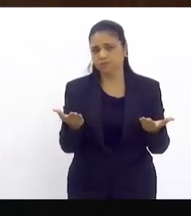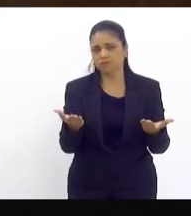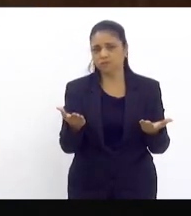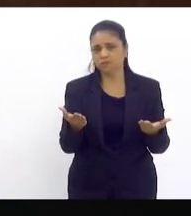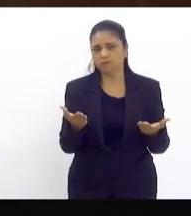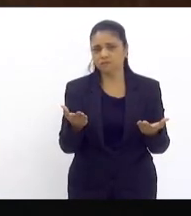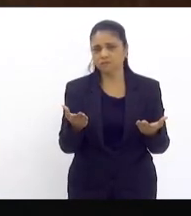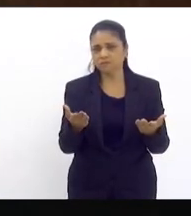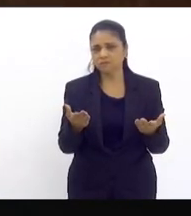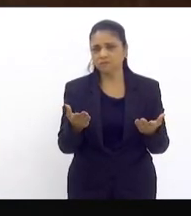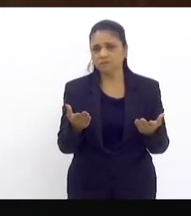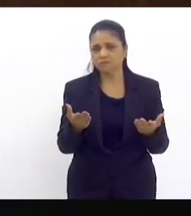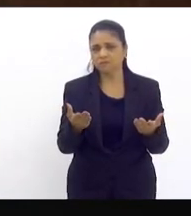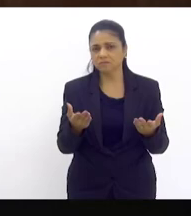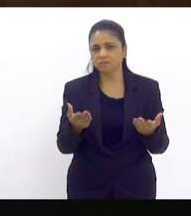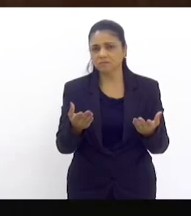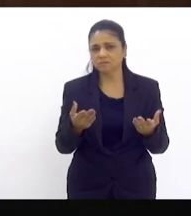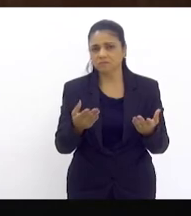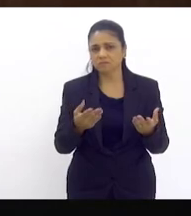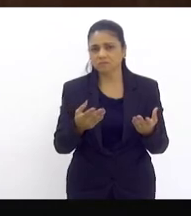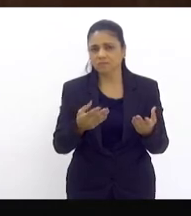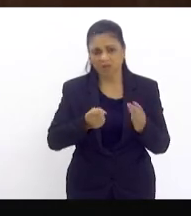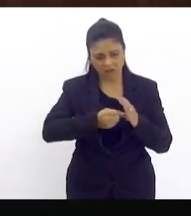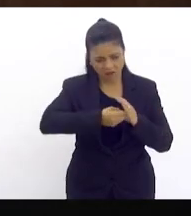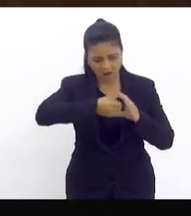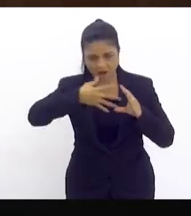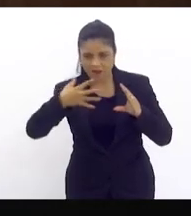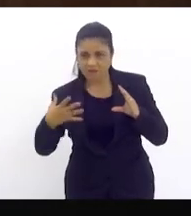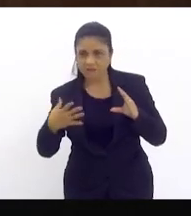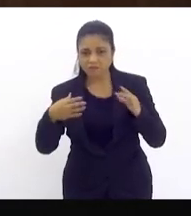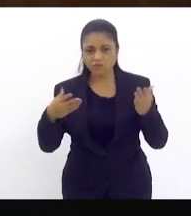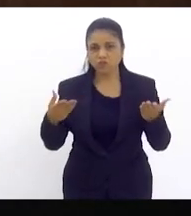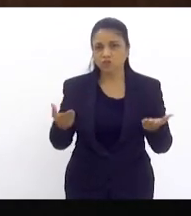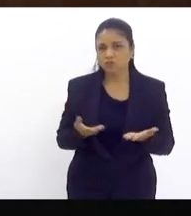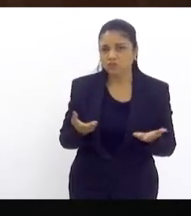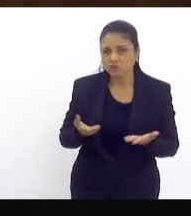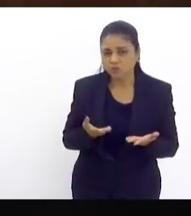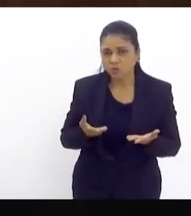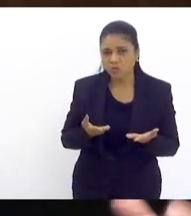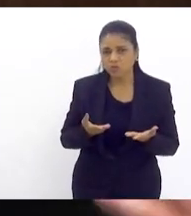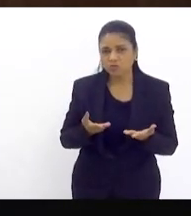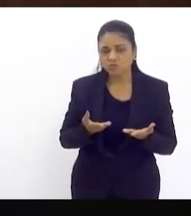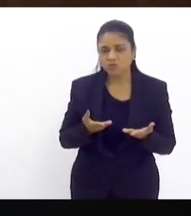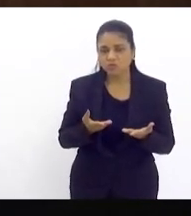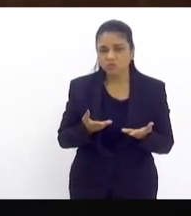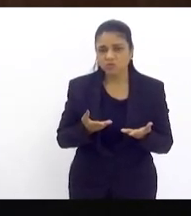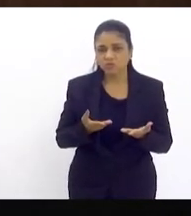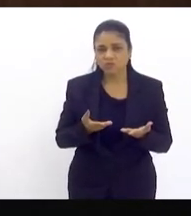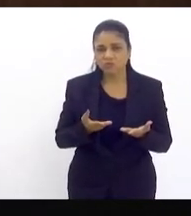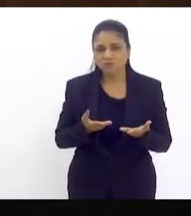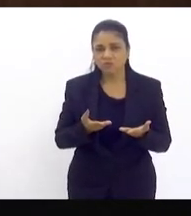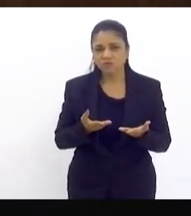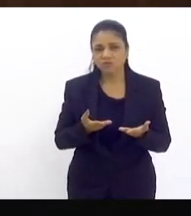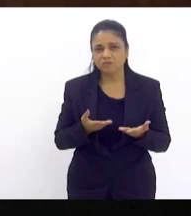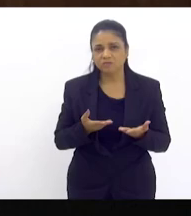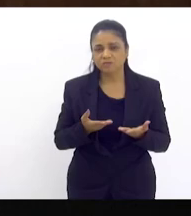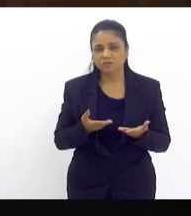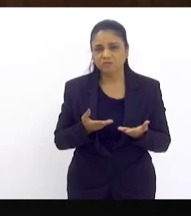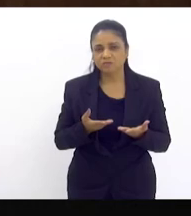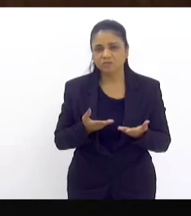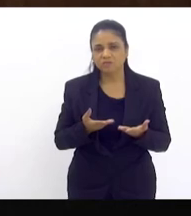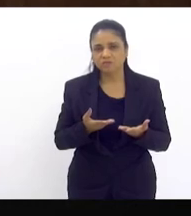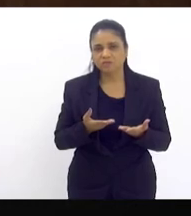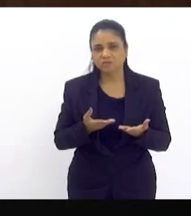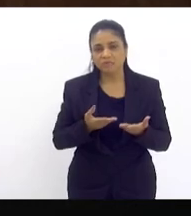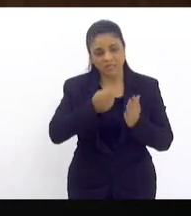a característica desse dia de hoje que essa é a